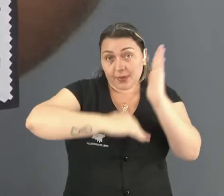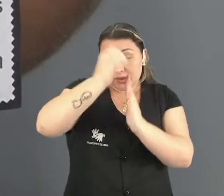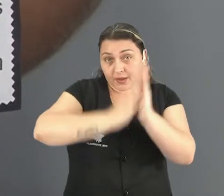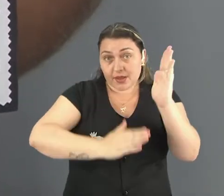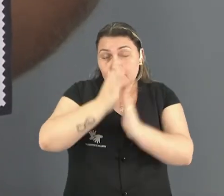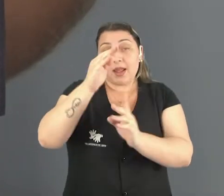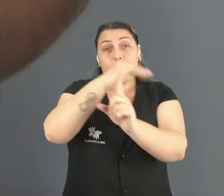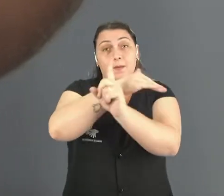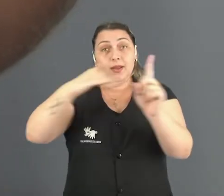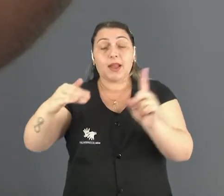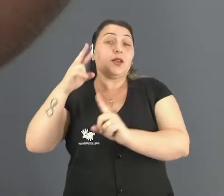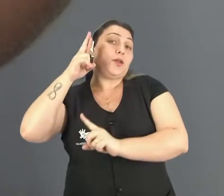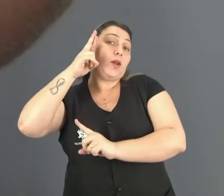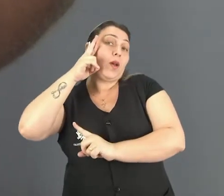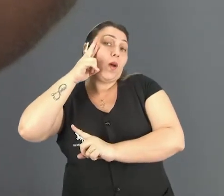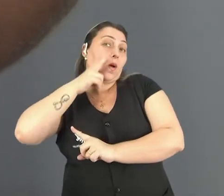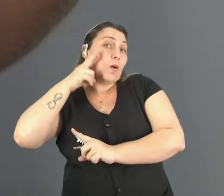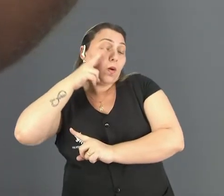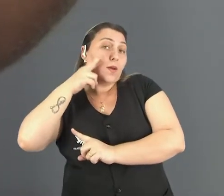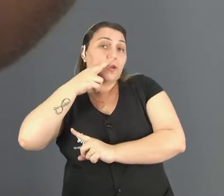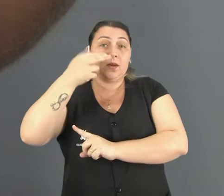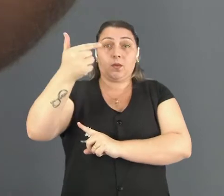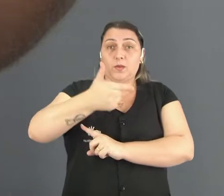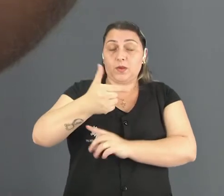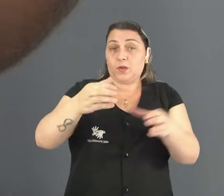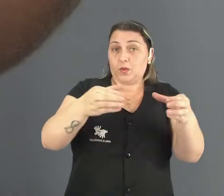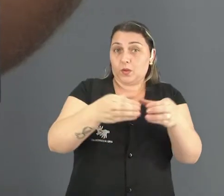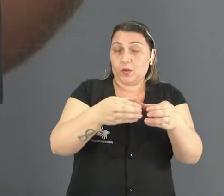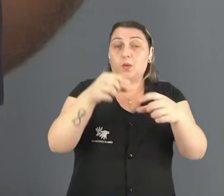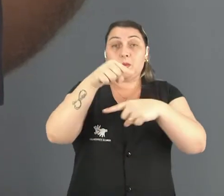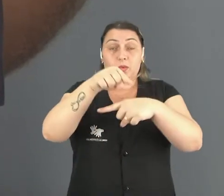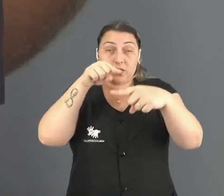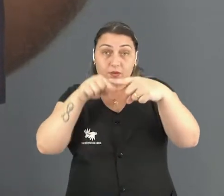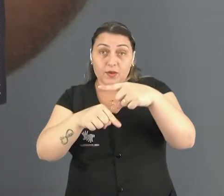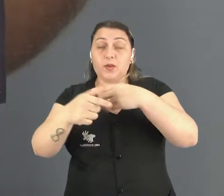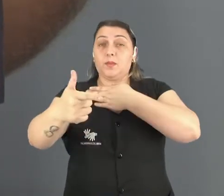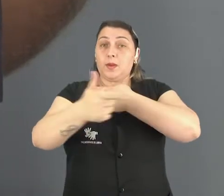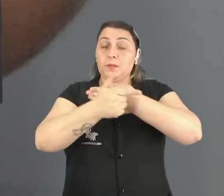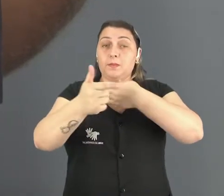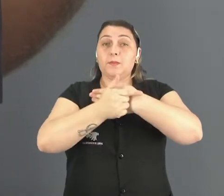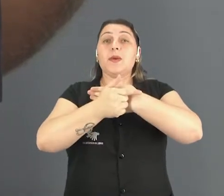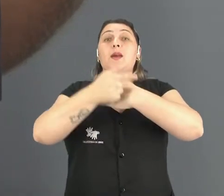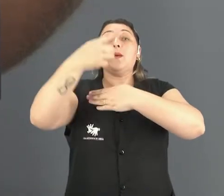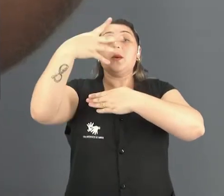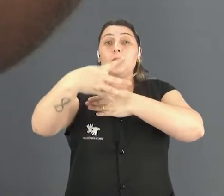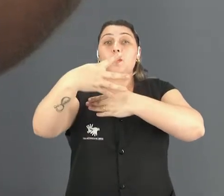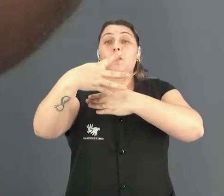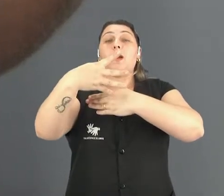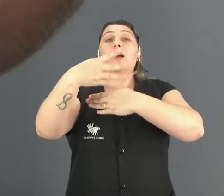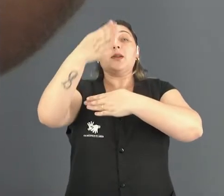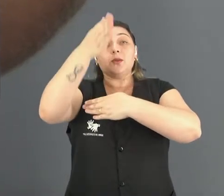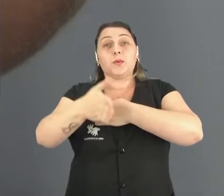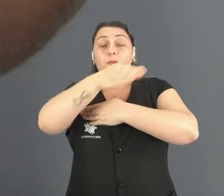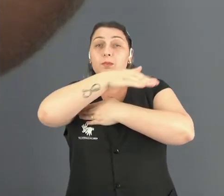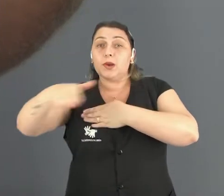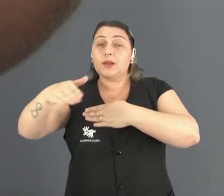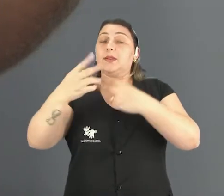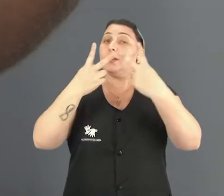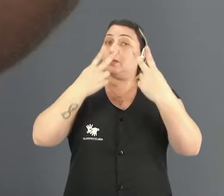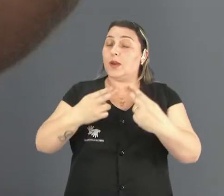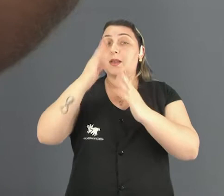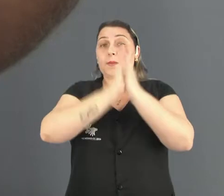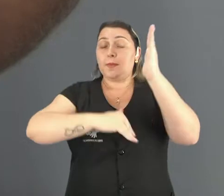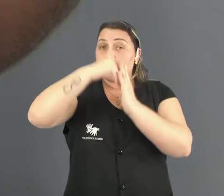a metade de rosa. O segundo grupo dividiu a sua folha em 4 partes iguais